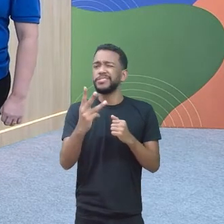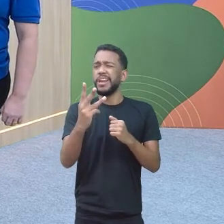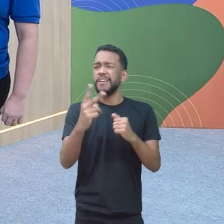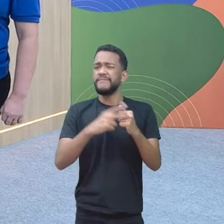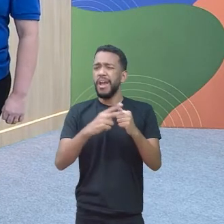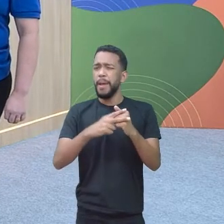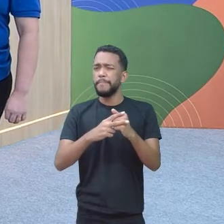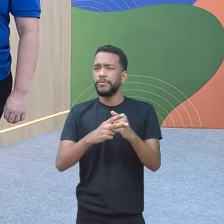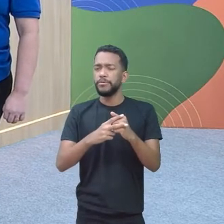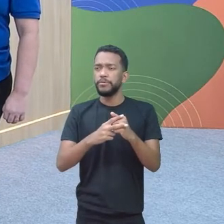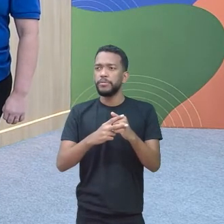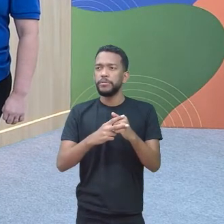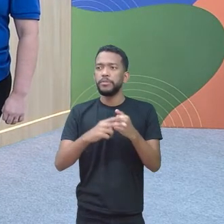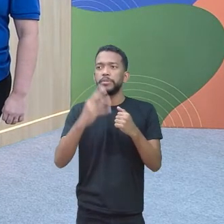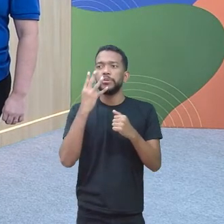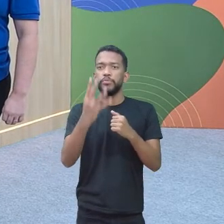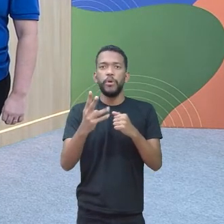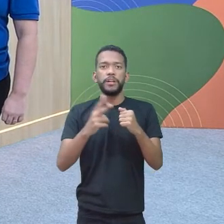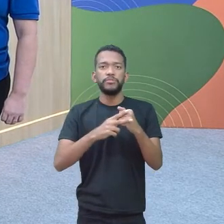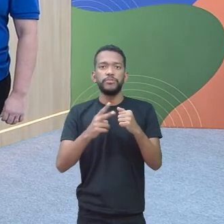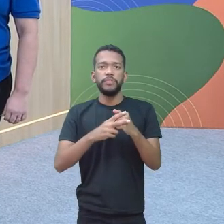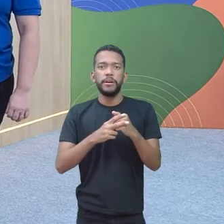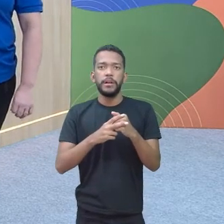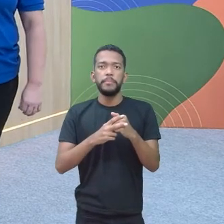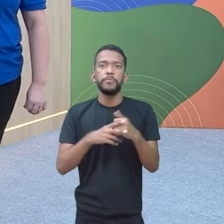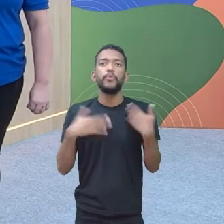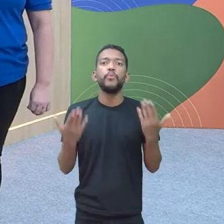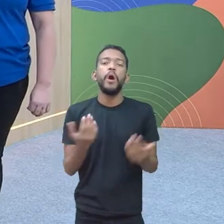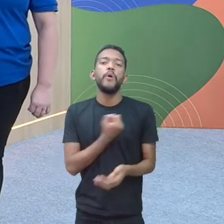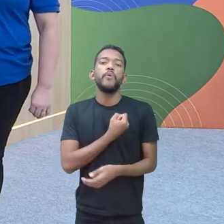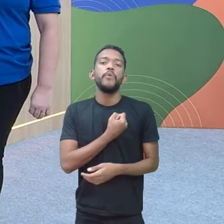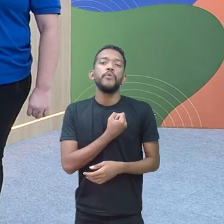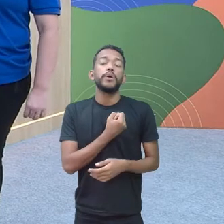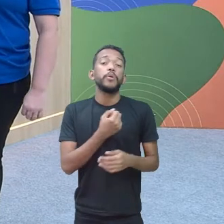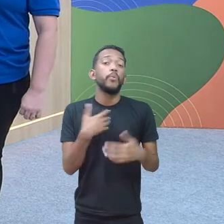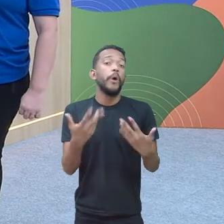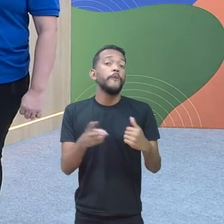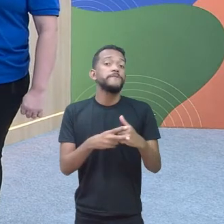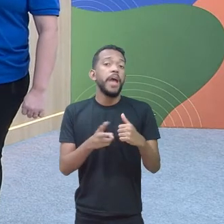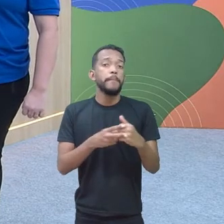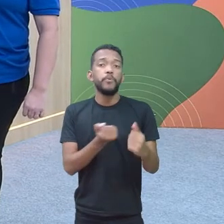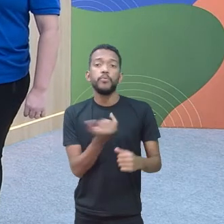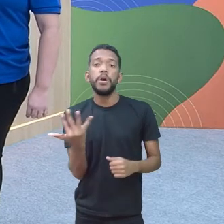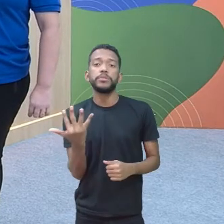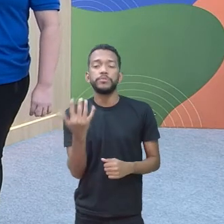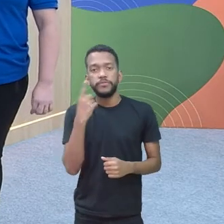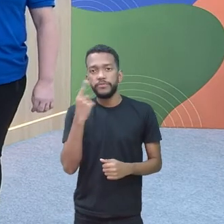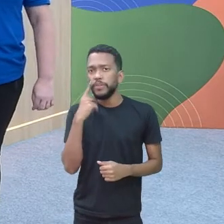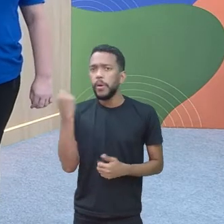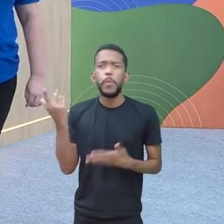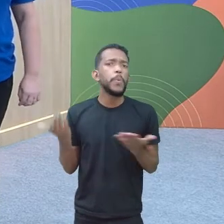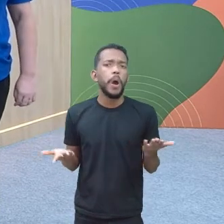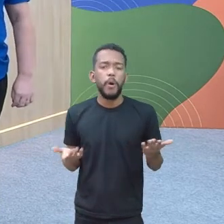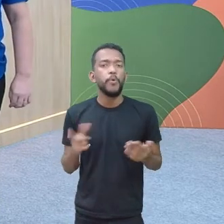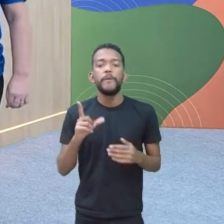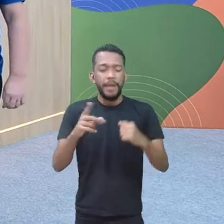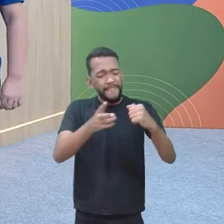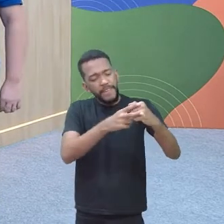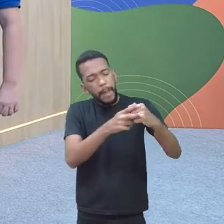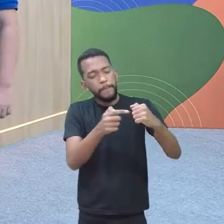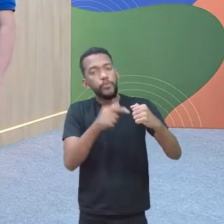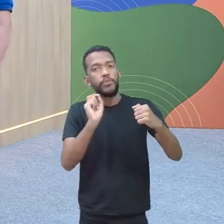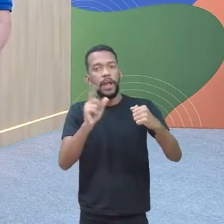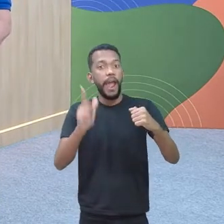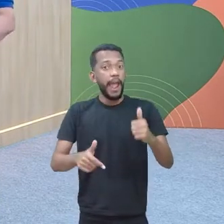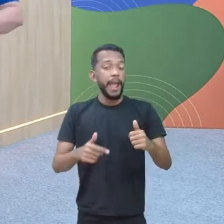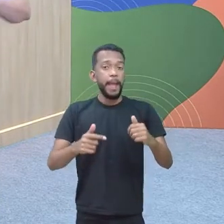verbos, 4 verbos, não é? Quais são os verbos aí? Vocês percebem? O que é verbo? Verbo